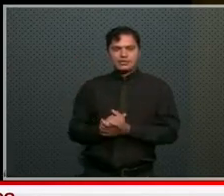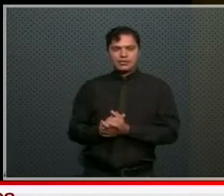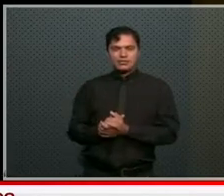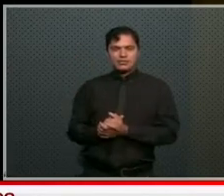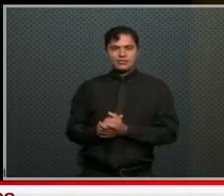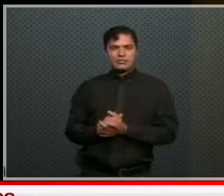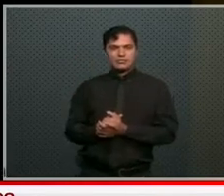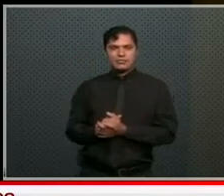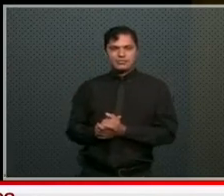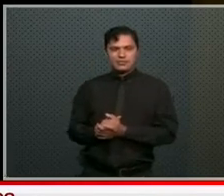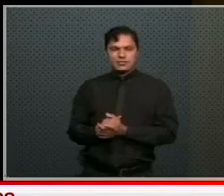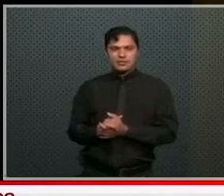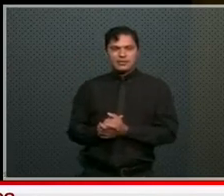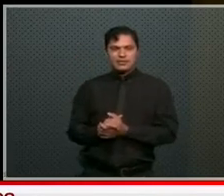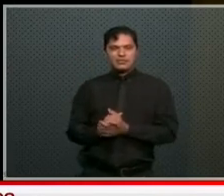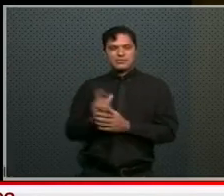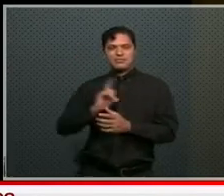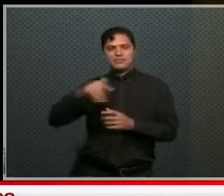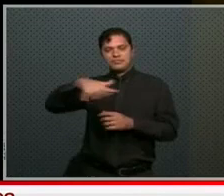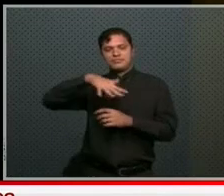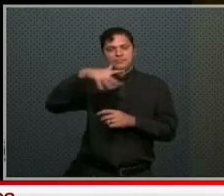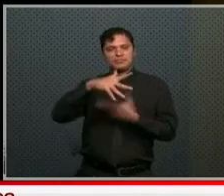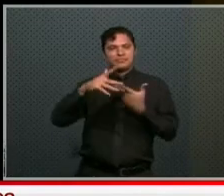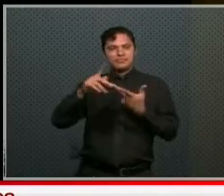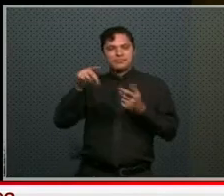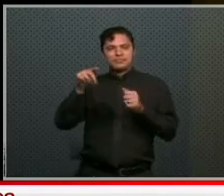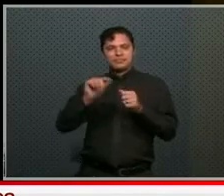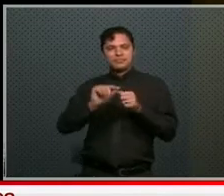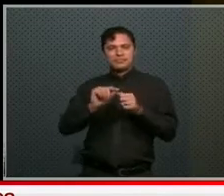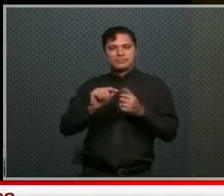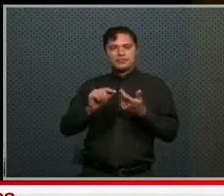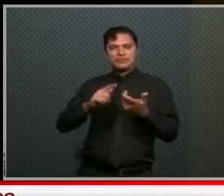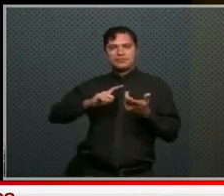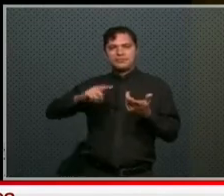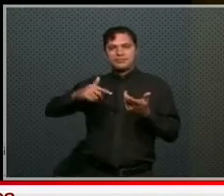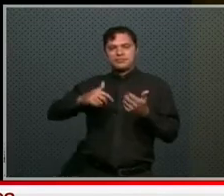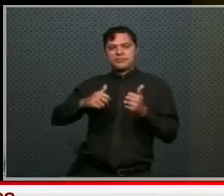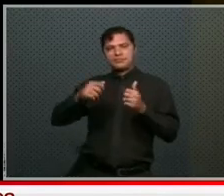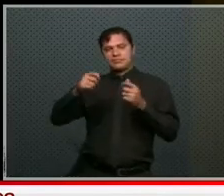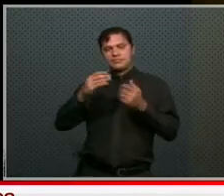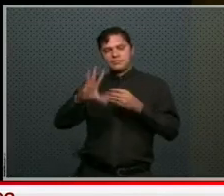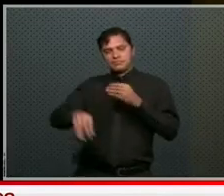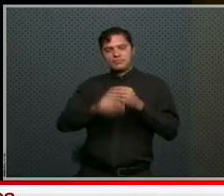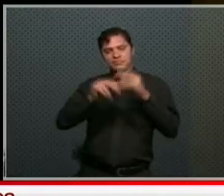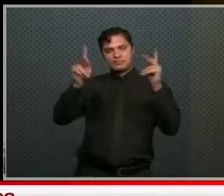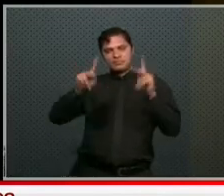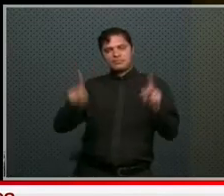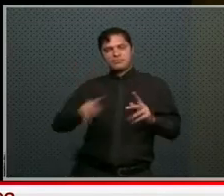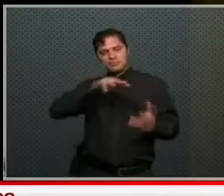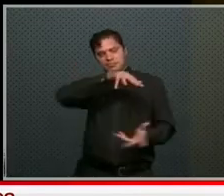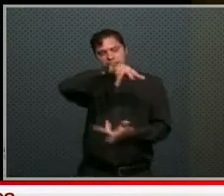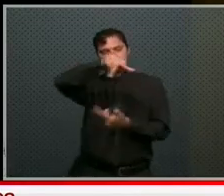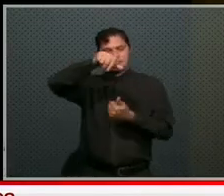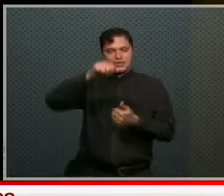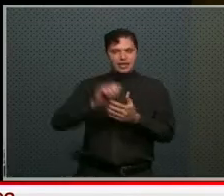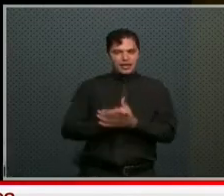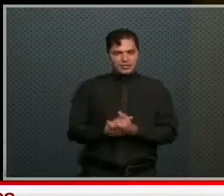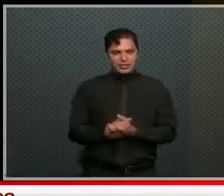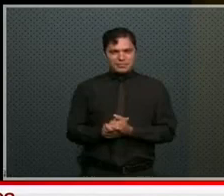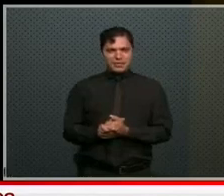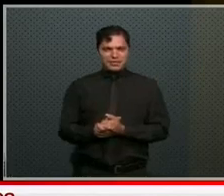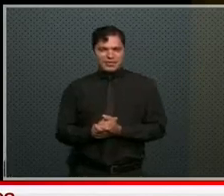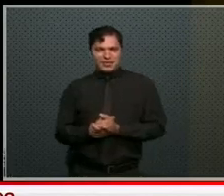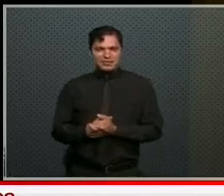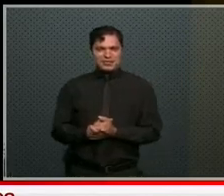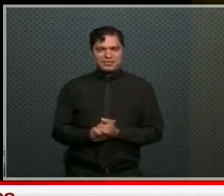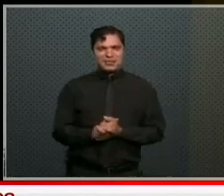e vai produzir alimento é exatamente a gente contribuir com a paz desse mundo então eu não poderia deixar